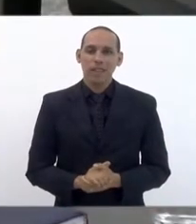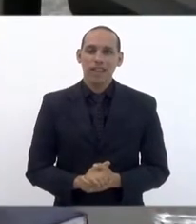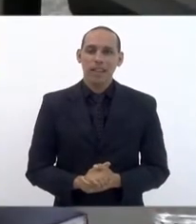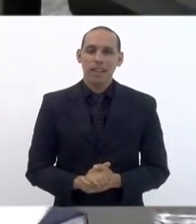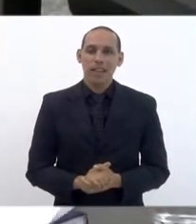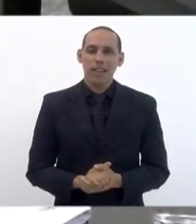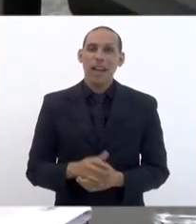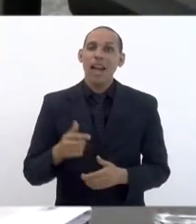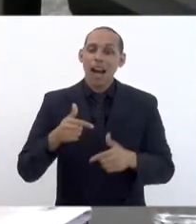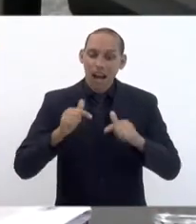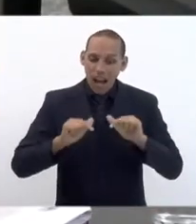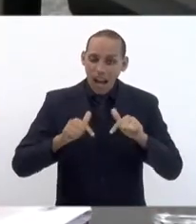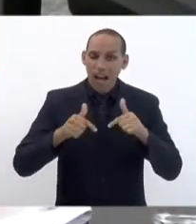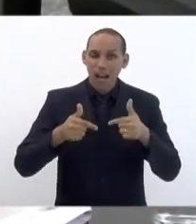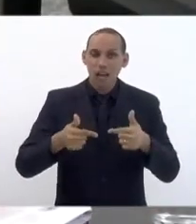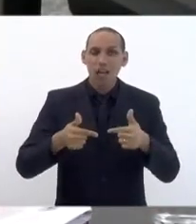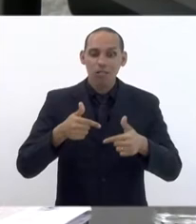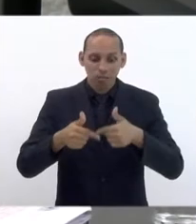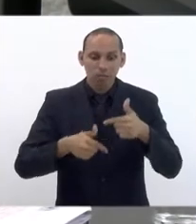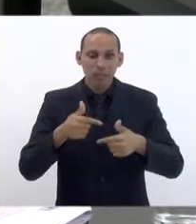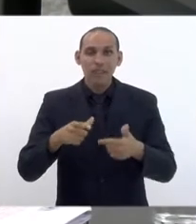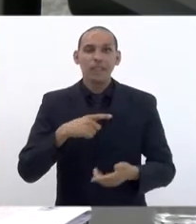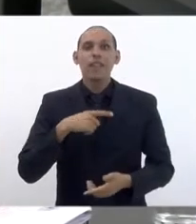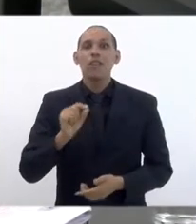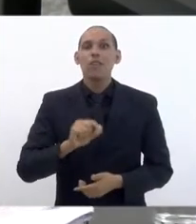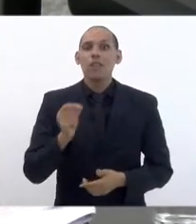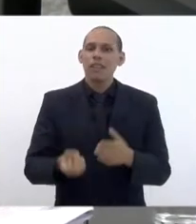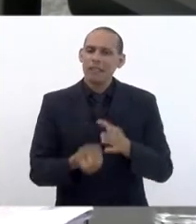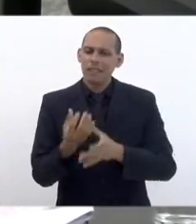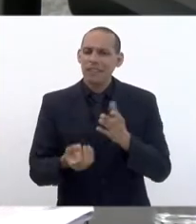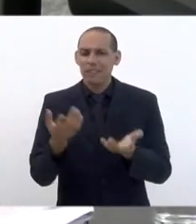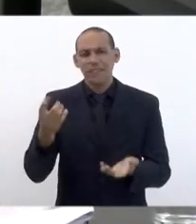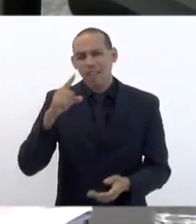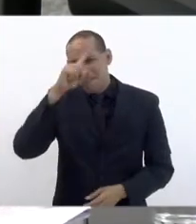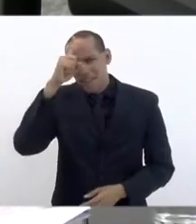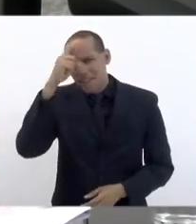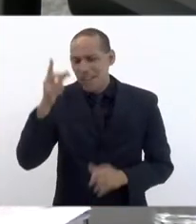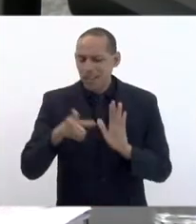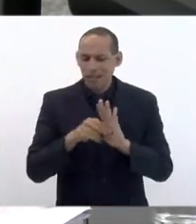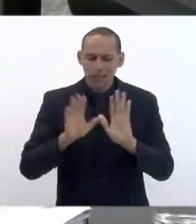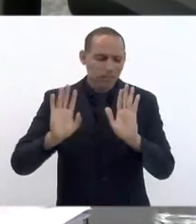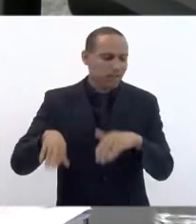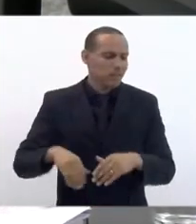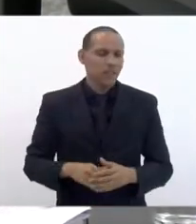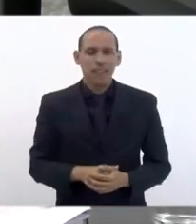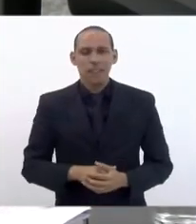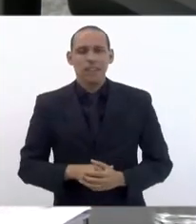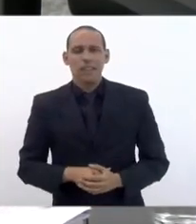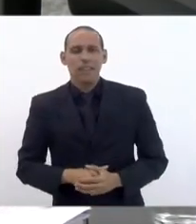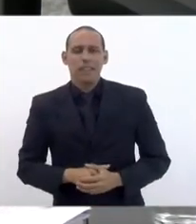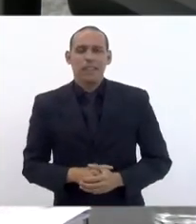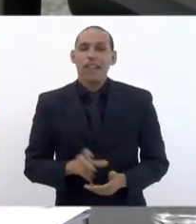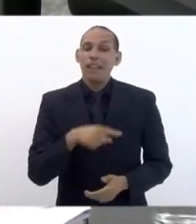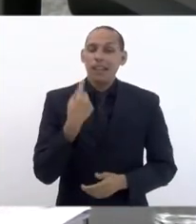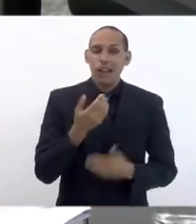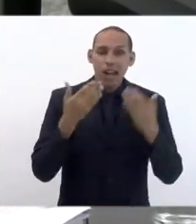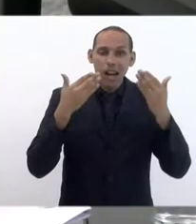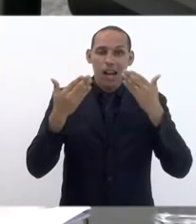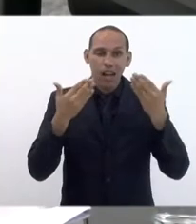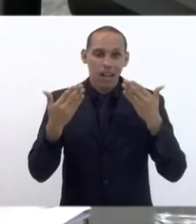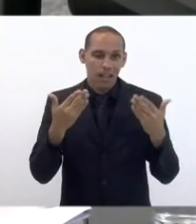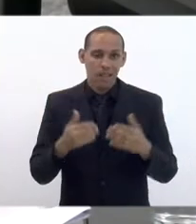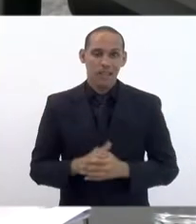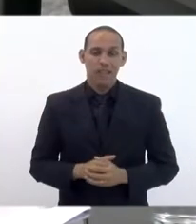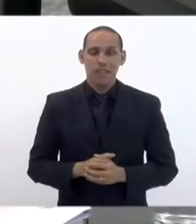totalmente a tua. Já existe norma e você inventando emendas aqui. Olha só. Mas nós estamos atendendo, pelo